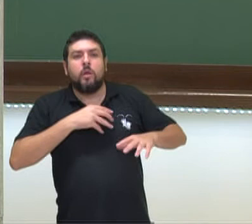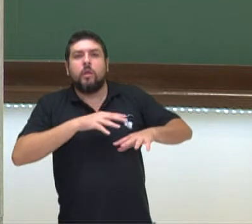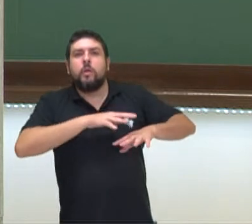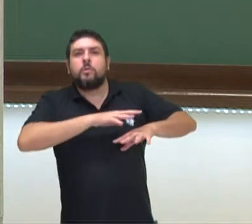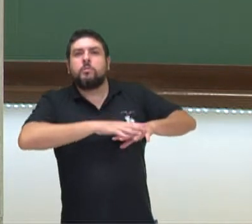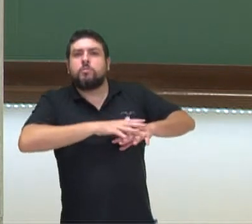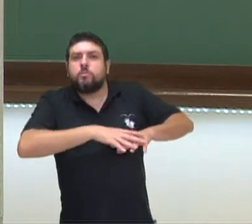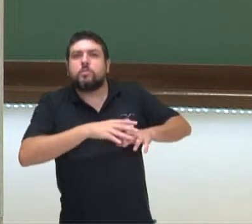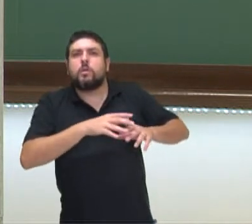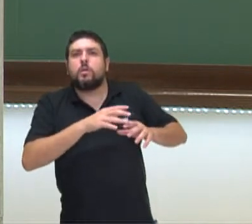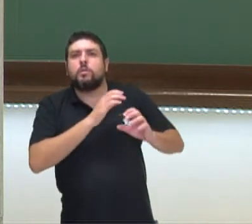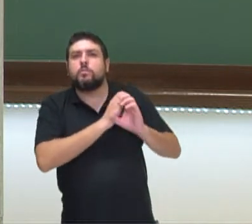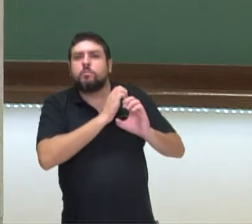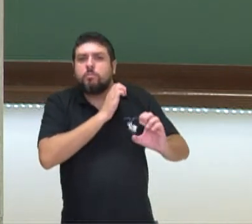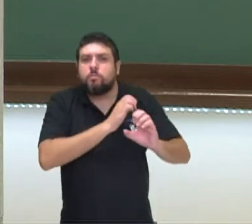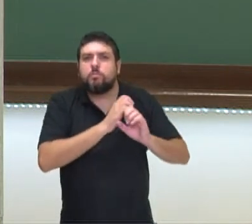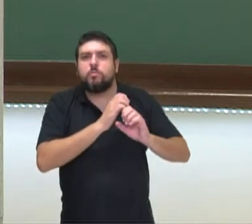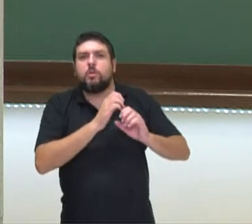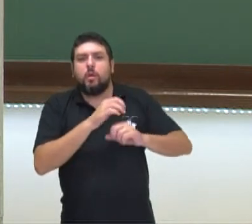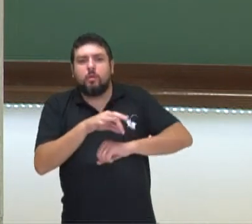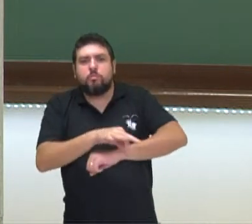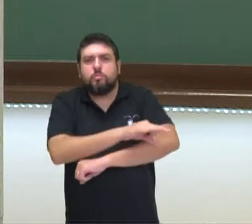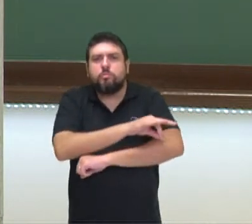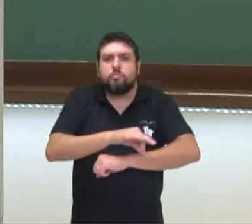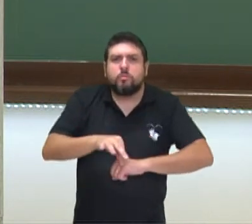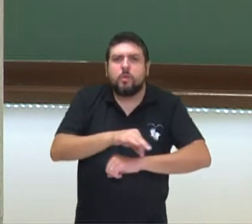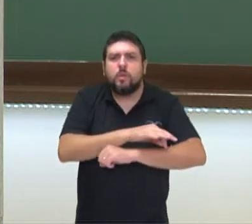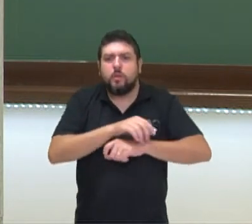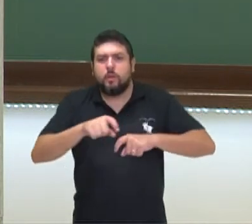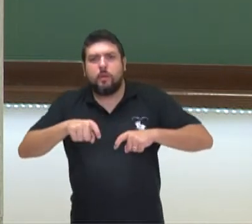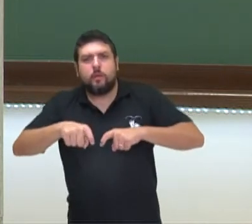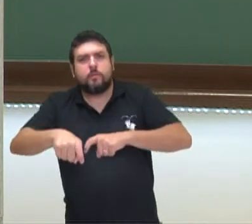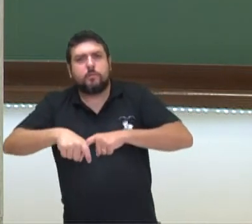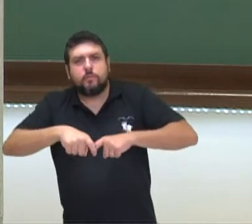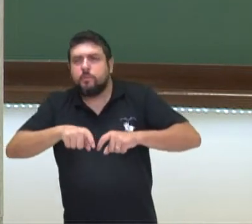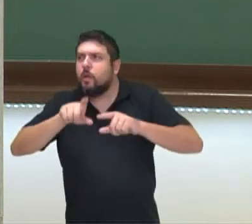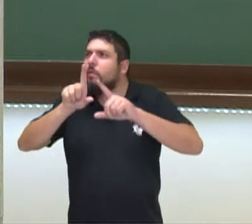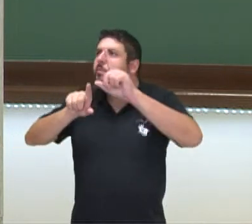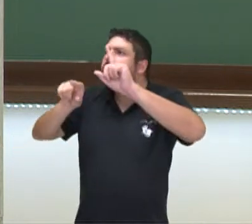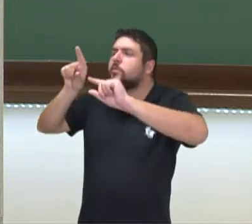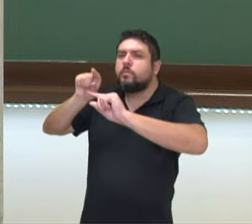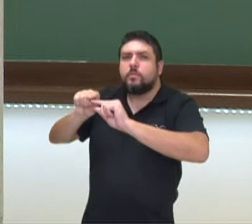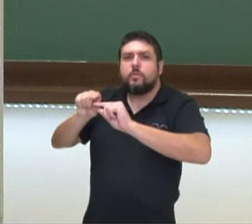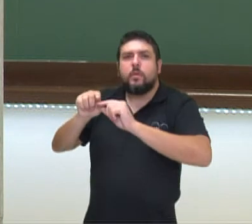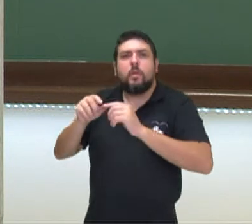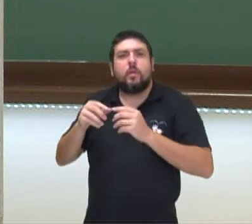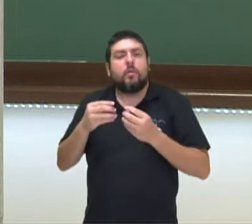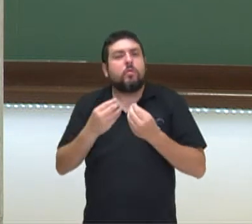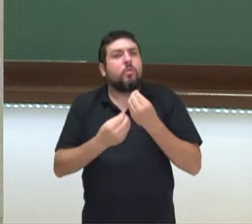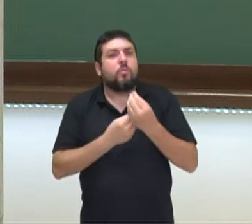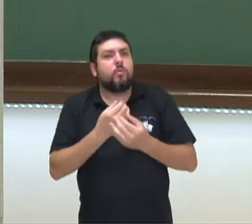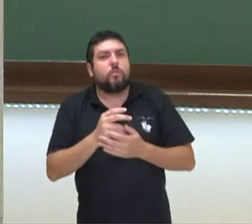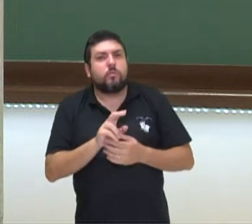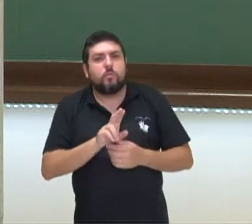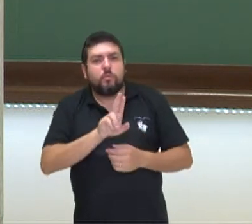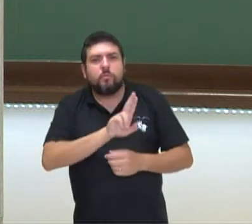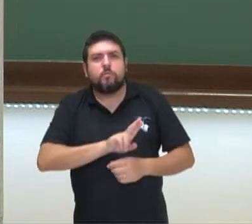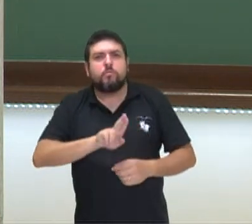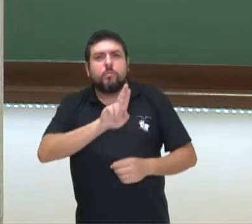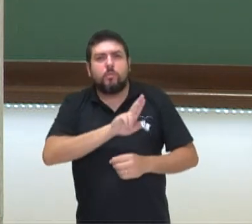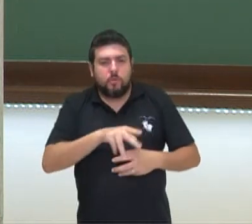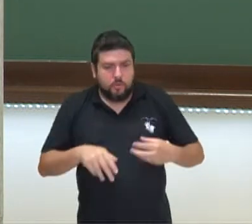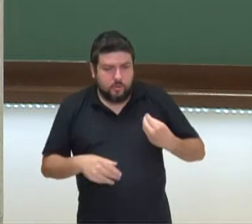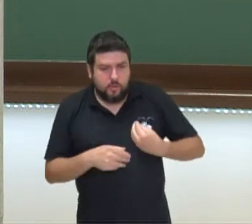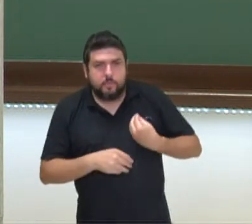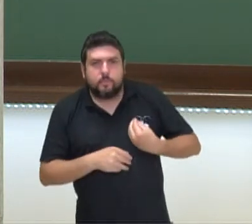arquitetura, astronomia, agricultura, e esse conhecimento utilizado na vida dessas pessoas, né, no desenvolvimento